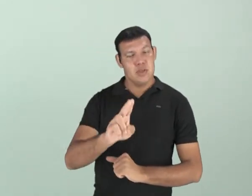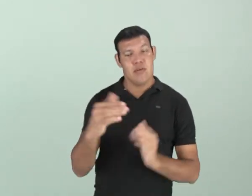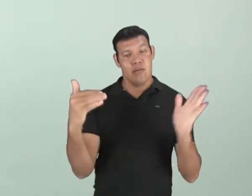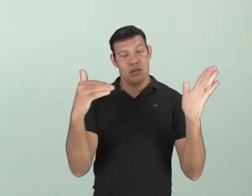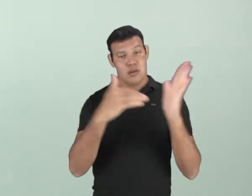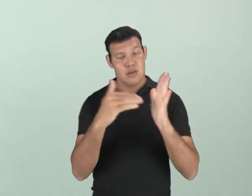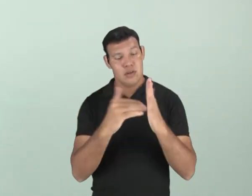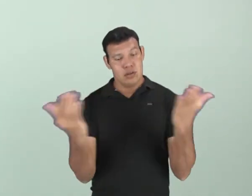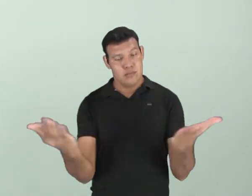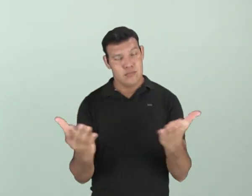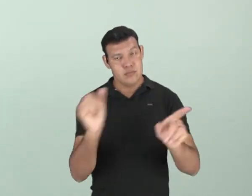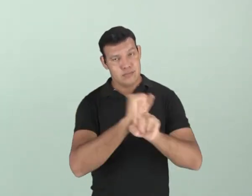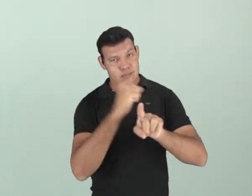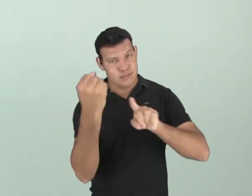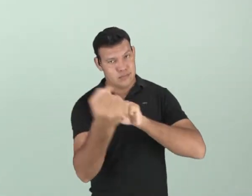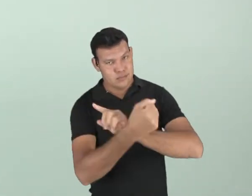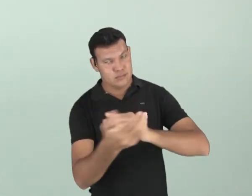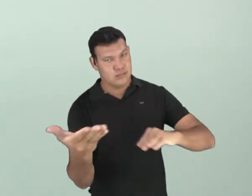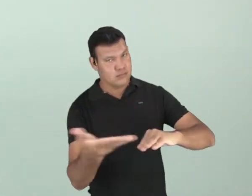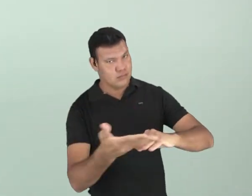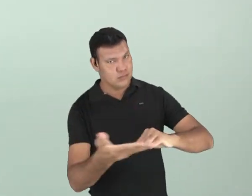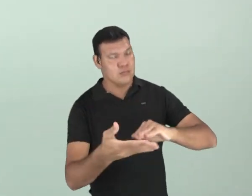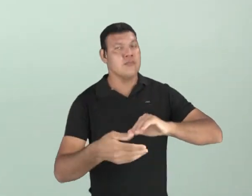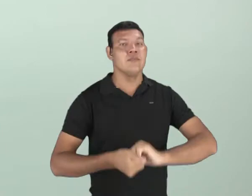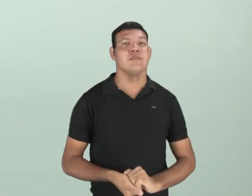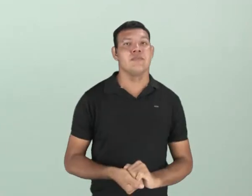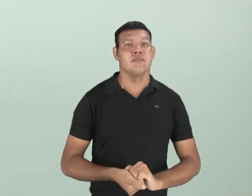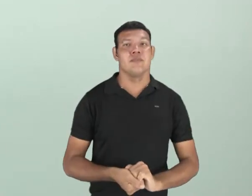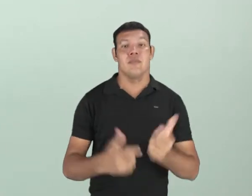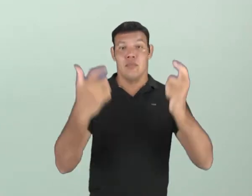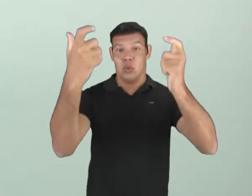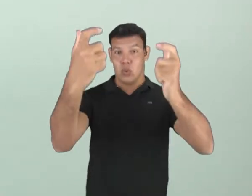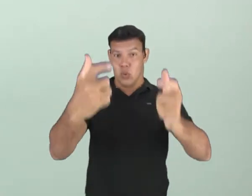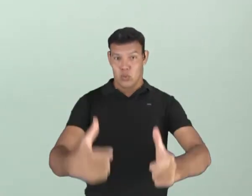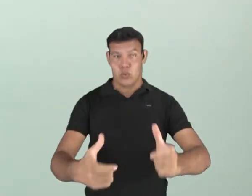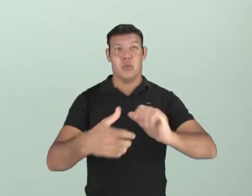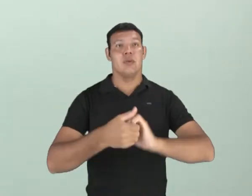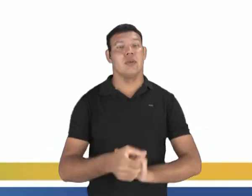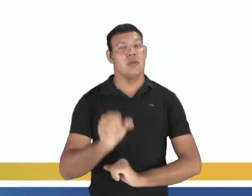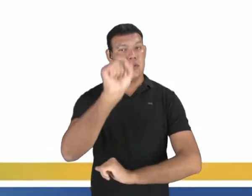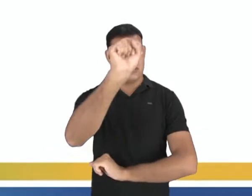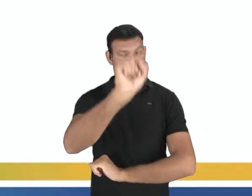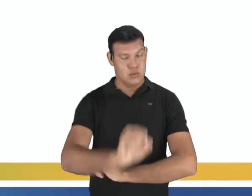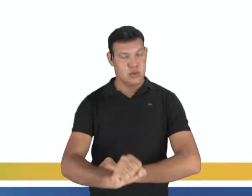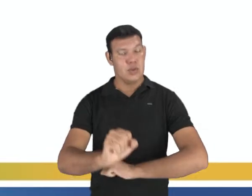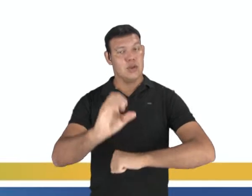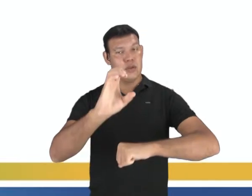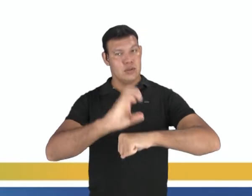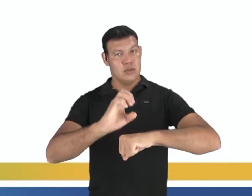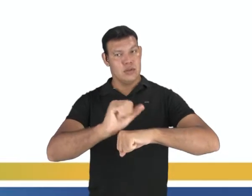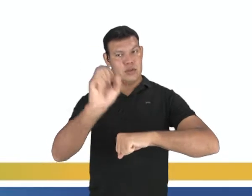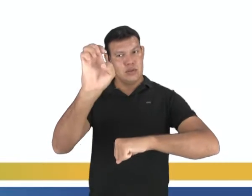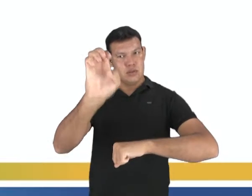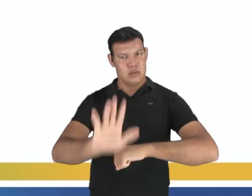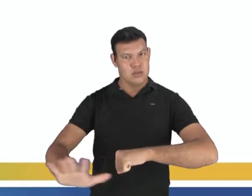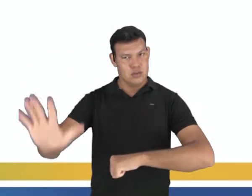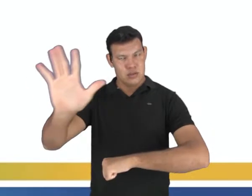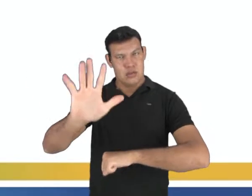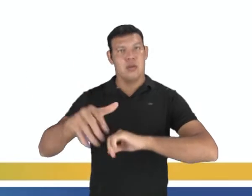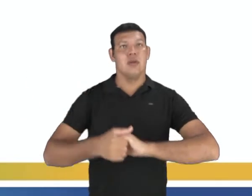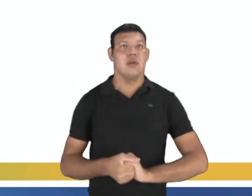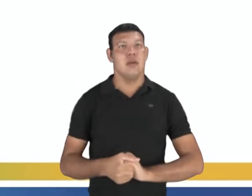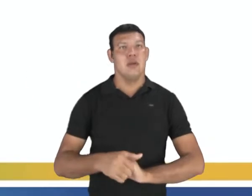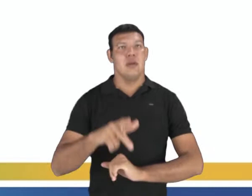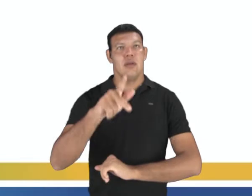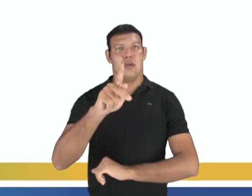nossas sociedades contemporâneas. Pessoal, então vamos lá, localização, né? Sul do continente europeu, né? A Península